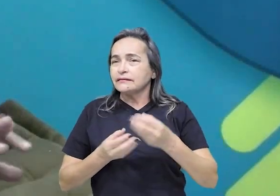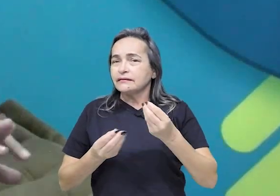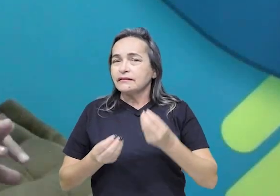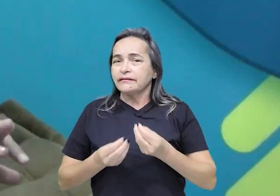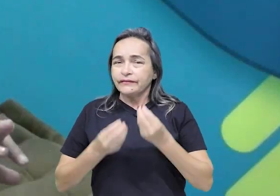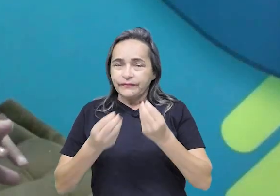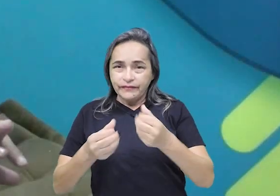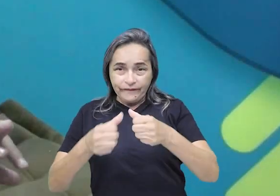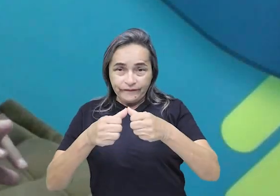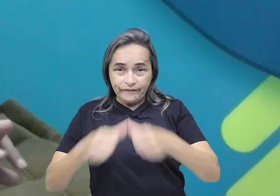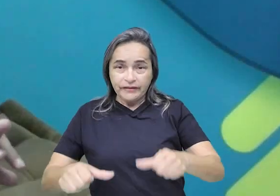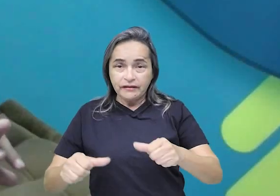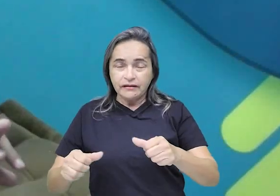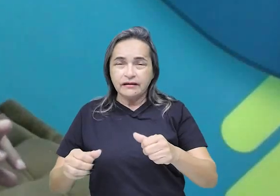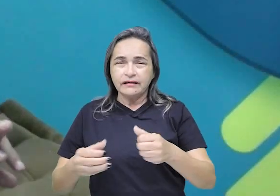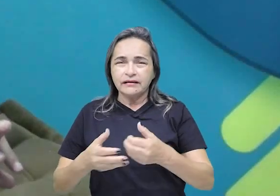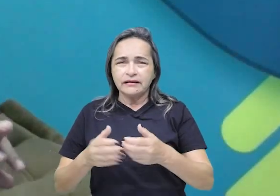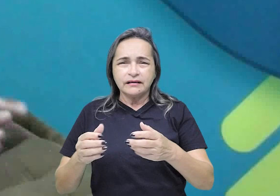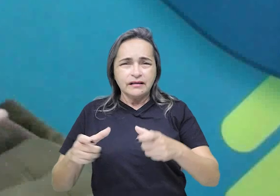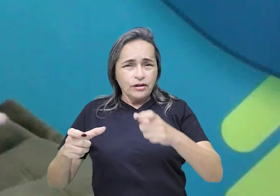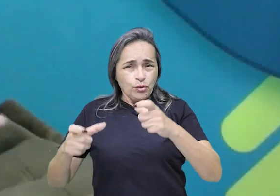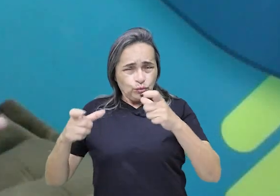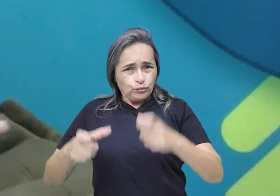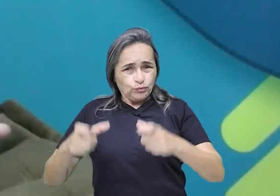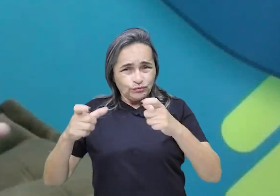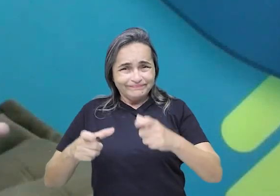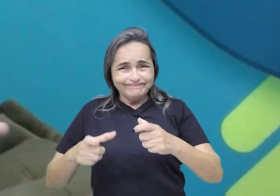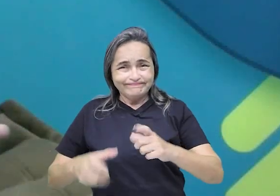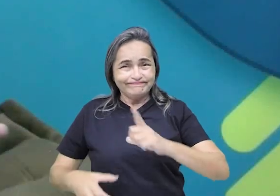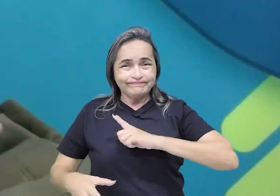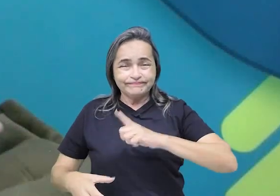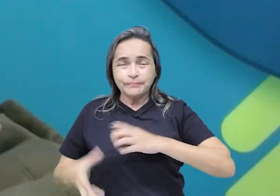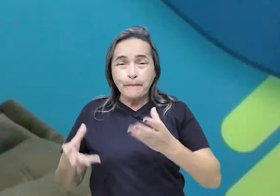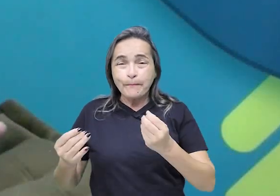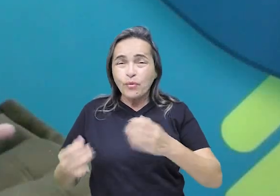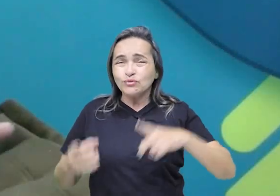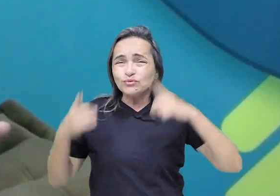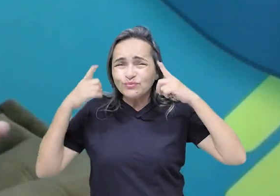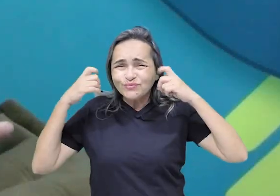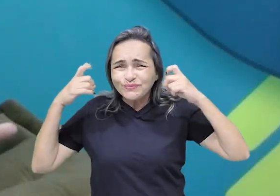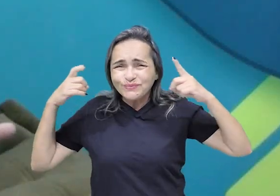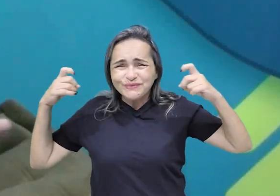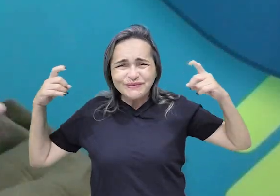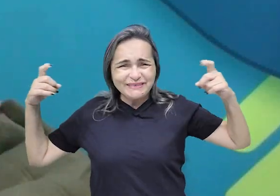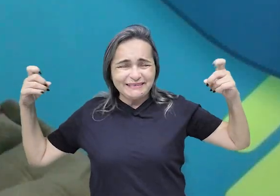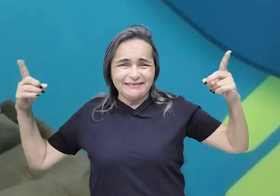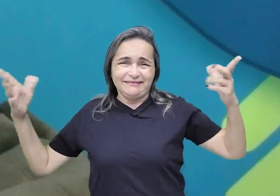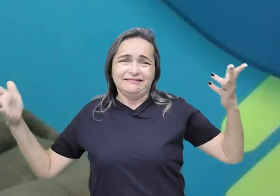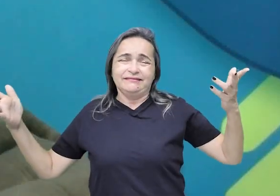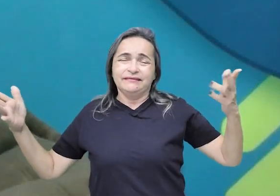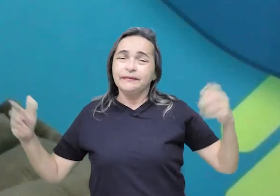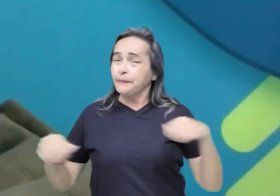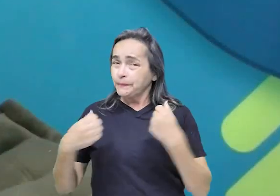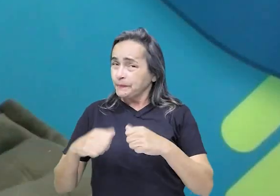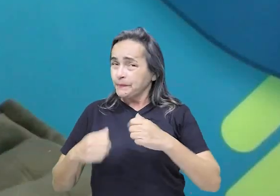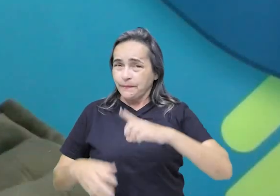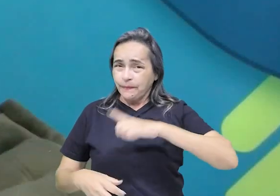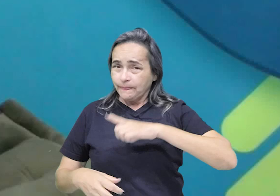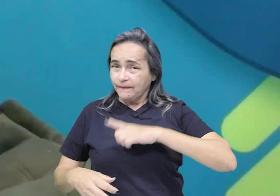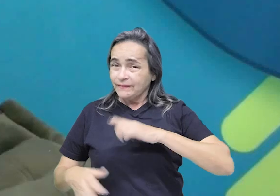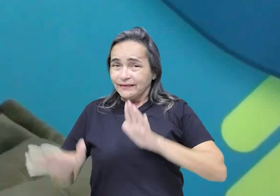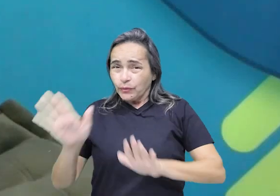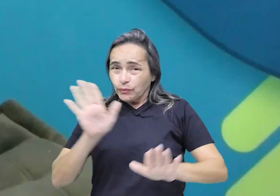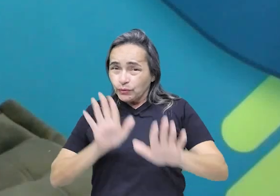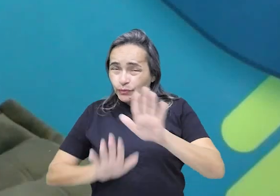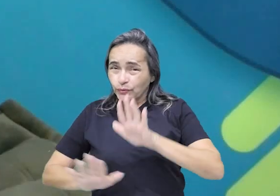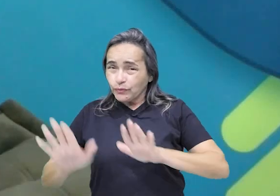que a gente vive hoje em dia, tá? A gente deveria ter um cuidado na nossa saúde